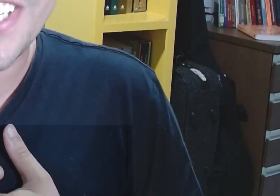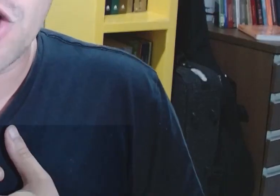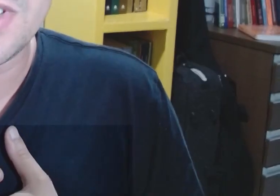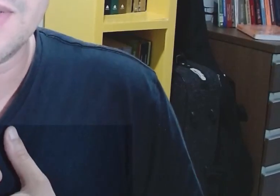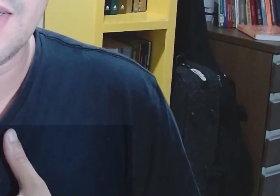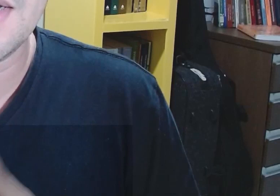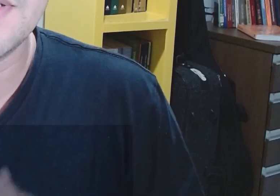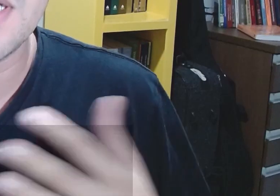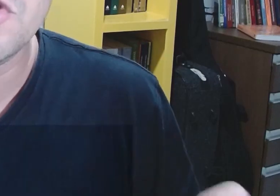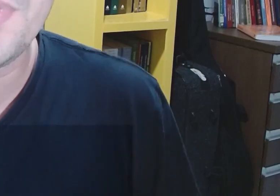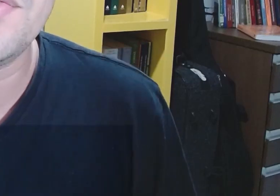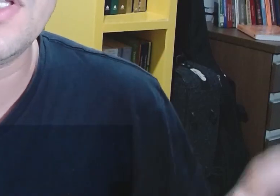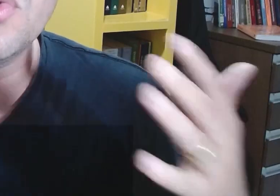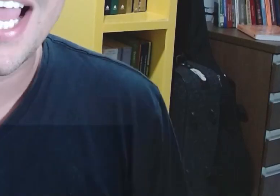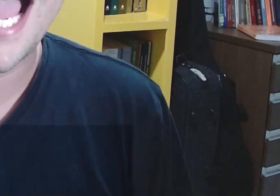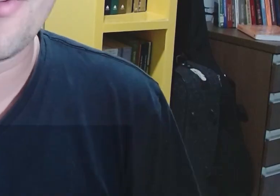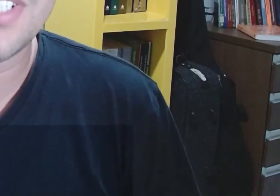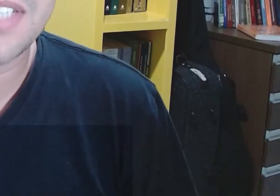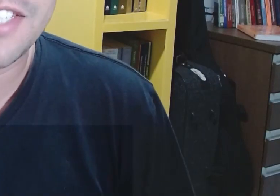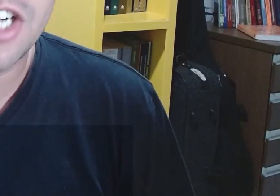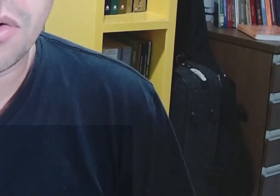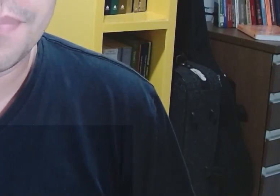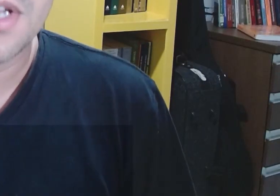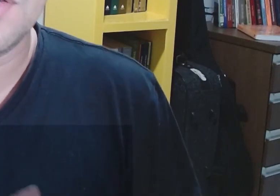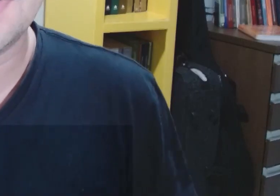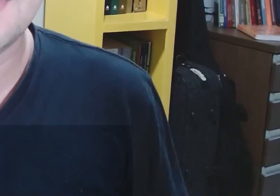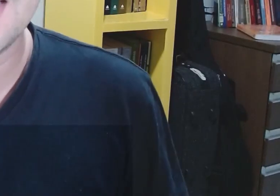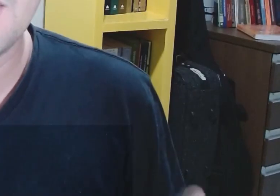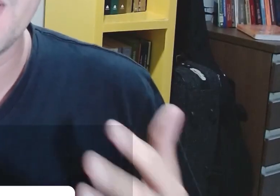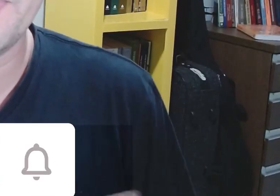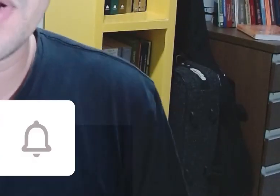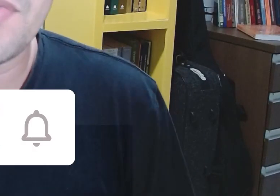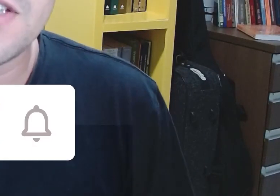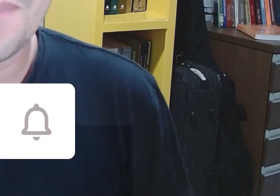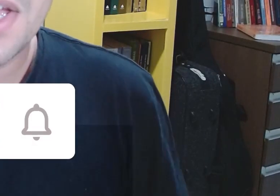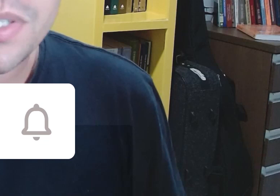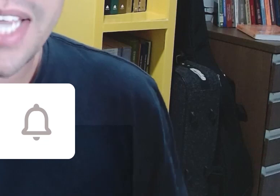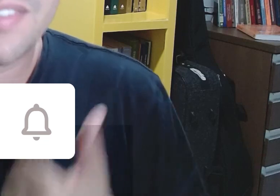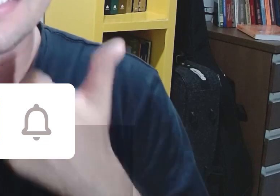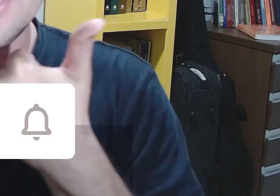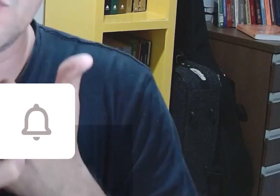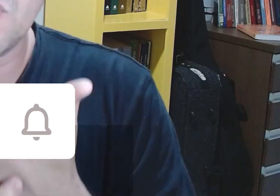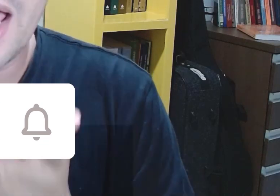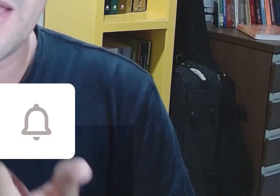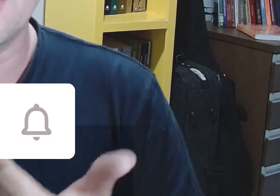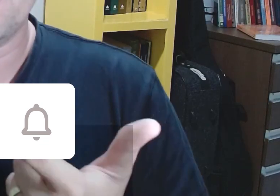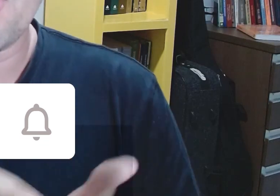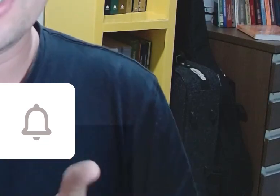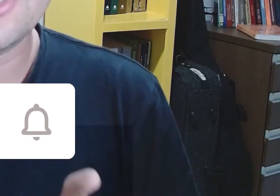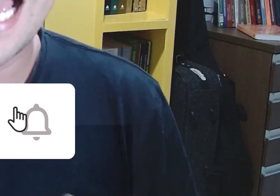nome é Gesiel Santana, seja muito bem-vindo à nossa sala de aula. Se você está aqui pela primeira vez, não esquece de deixar o seu